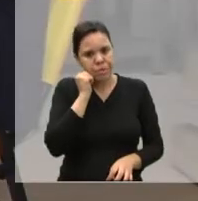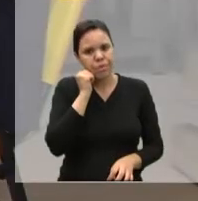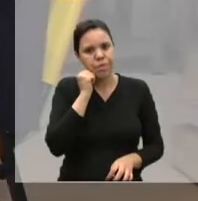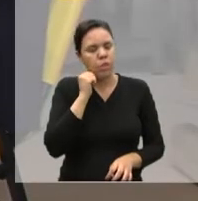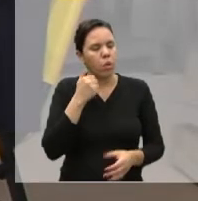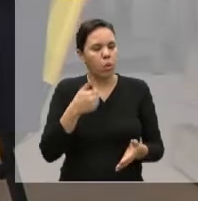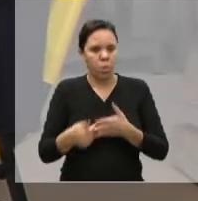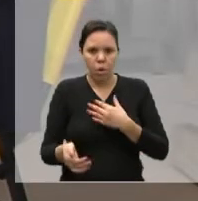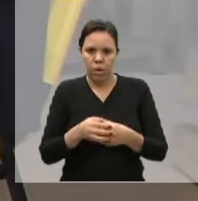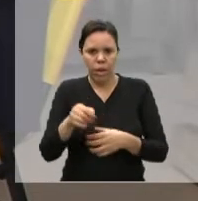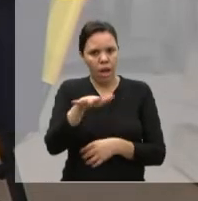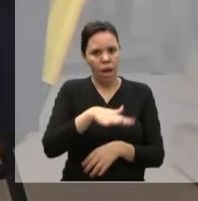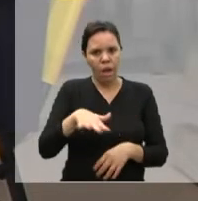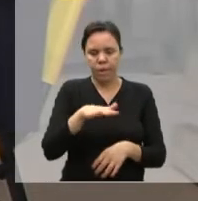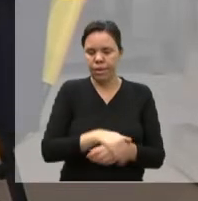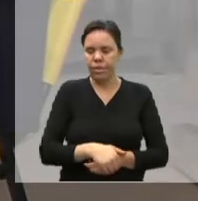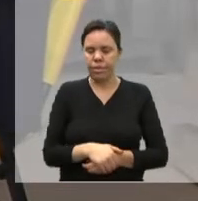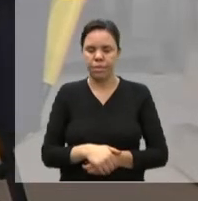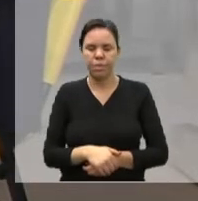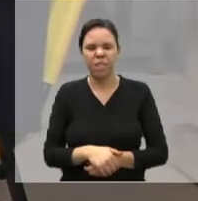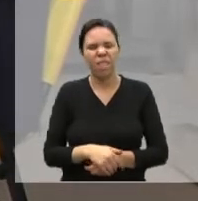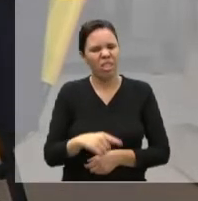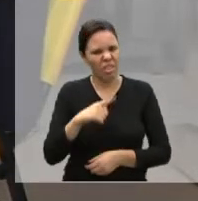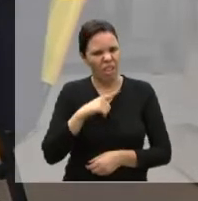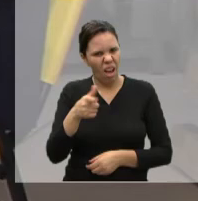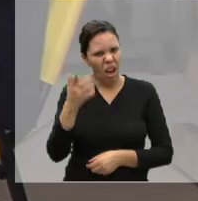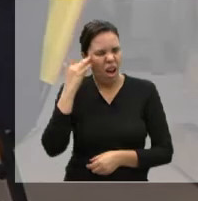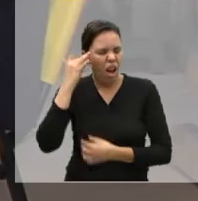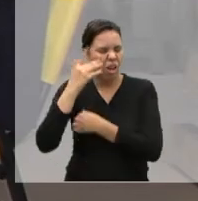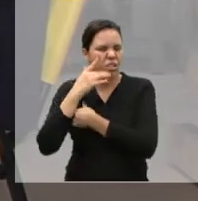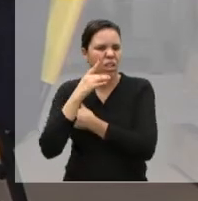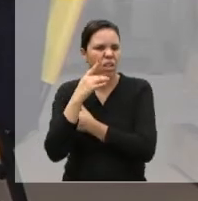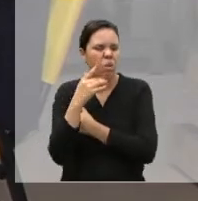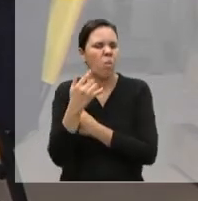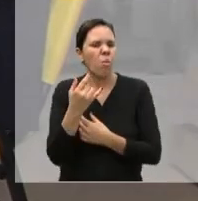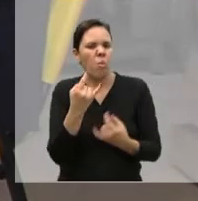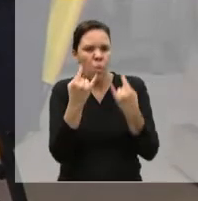um interesse hoje no Brasil pela ciência?